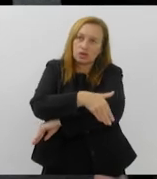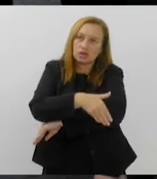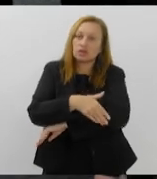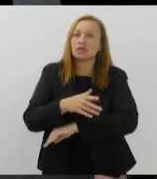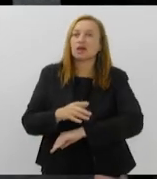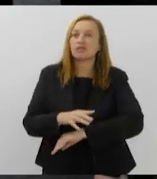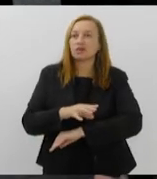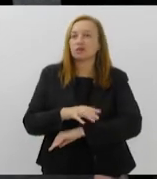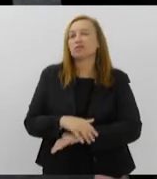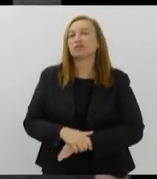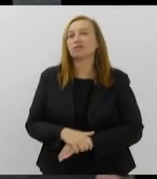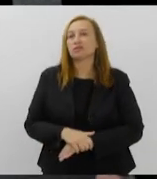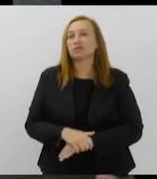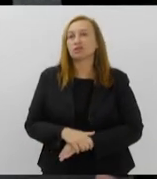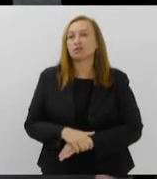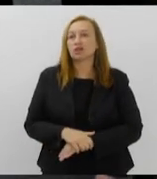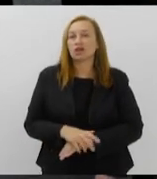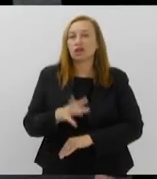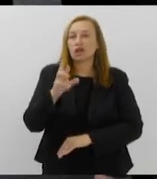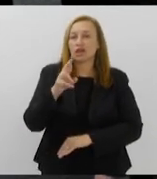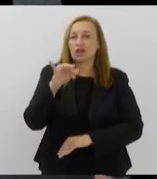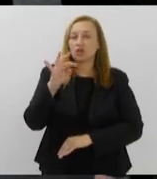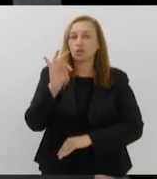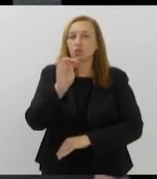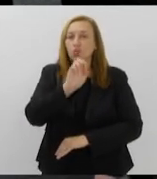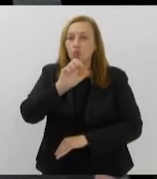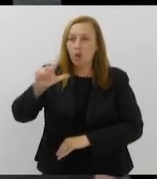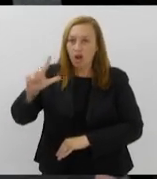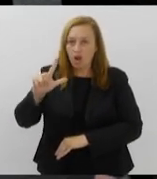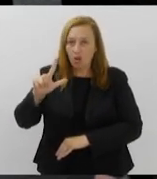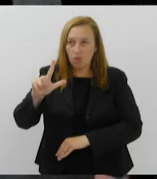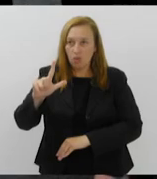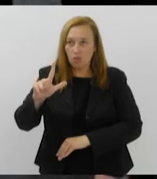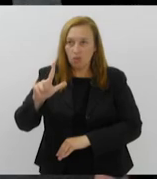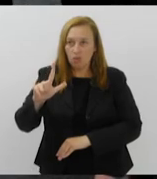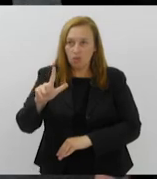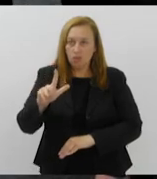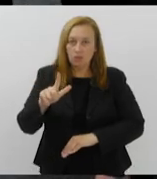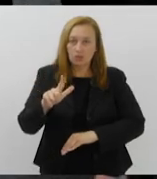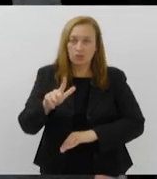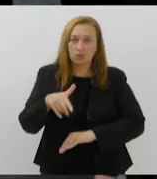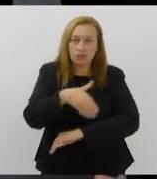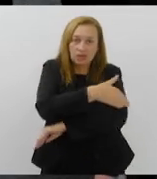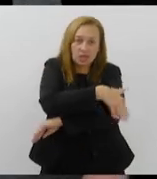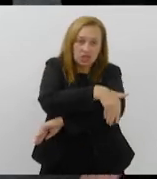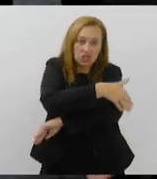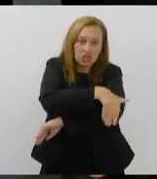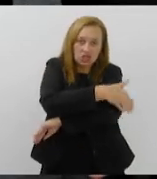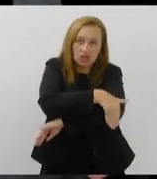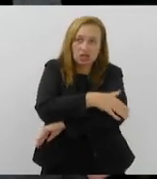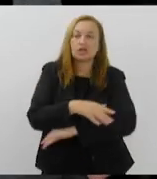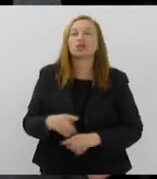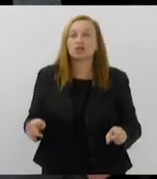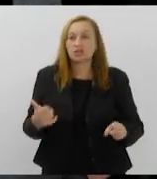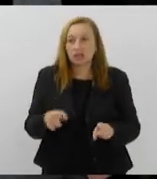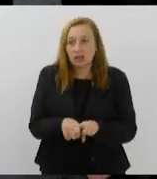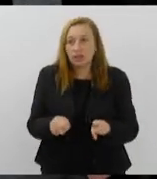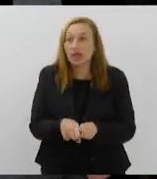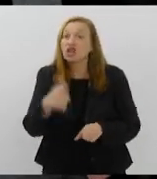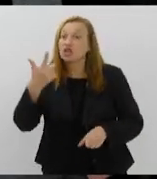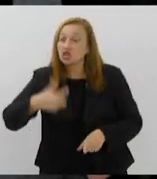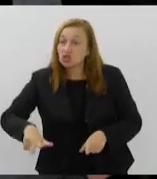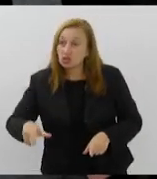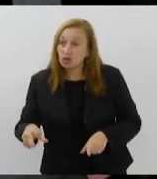ali os seus ritos religiosos, assim como, de novo, a gente também tendo mães